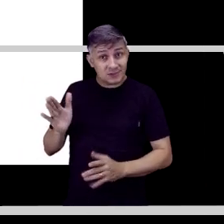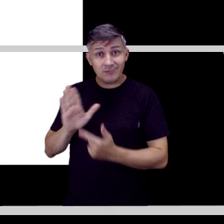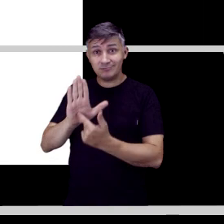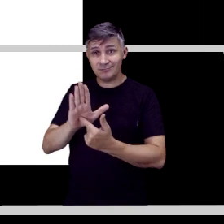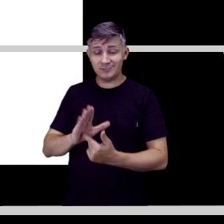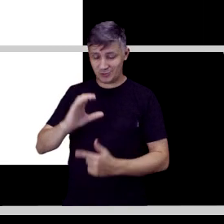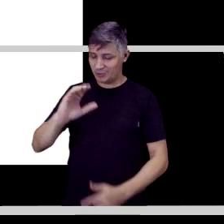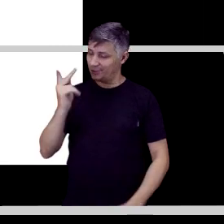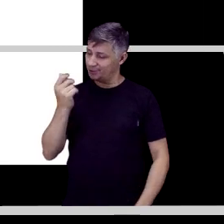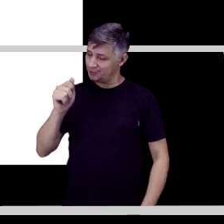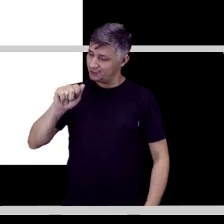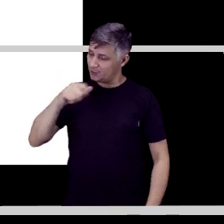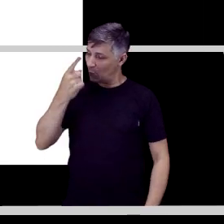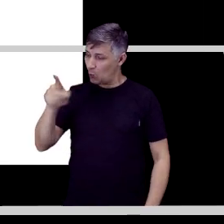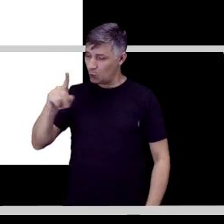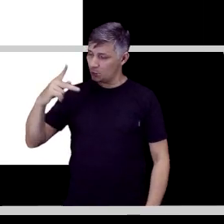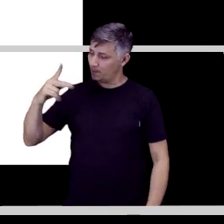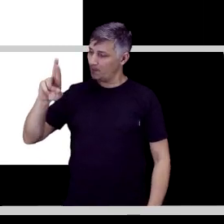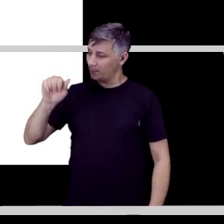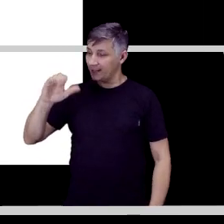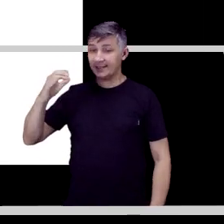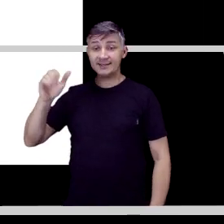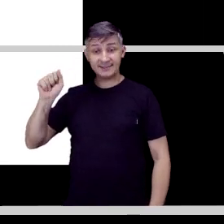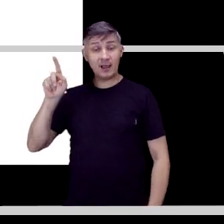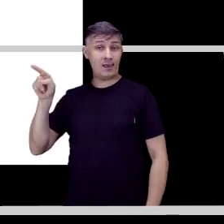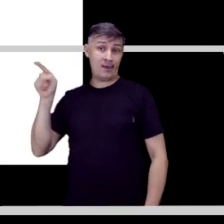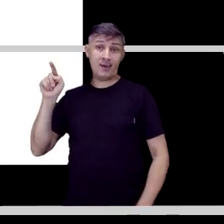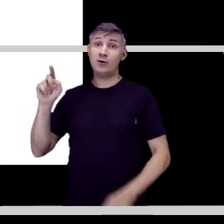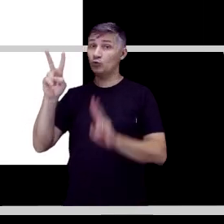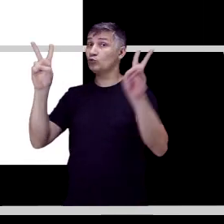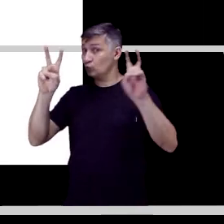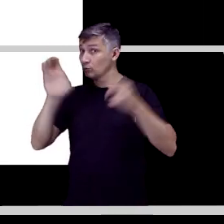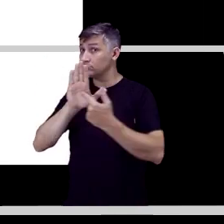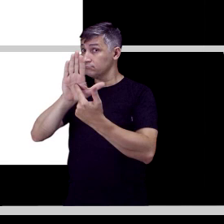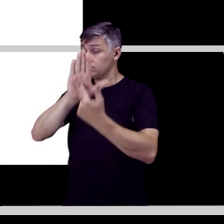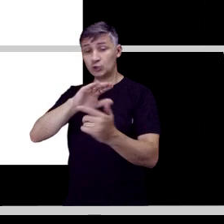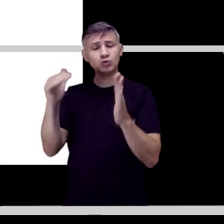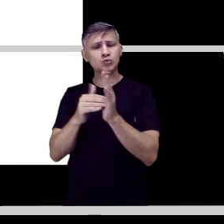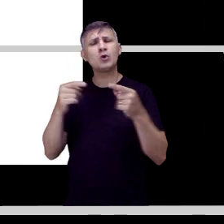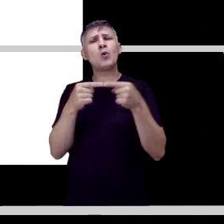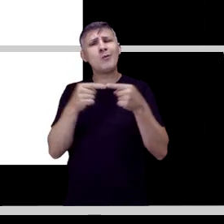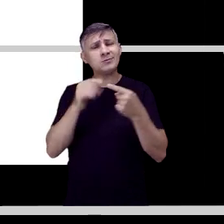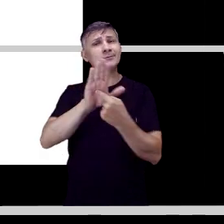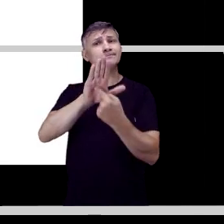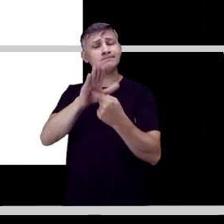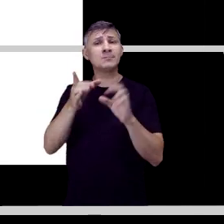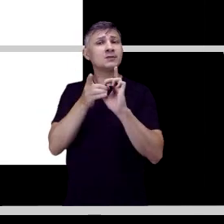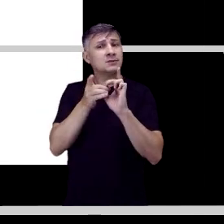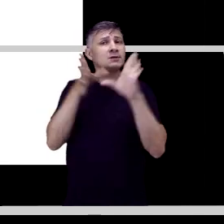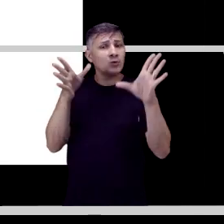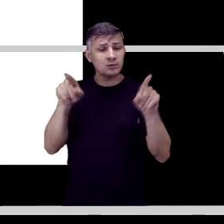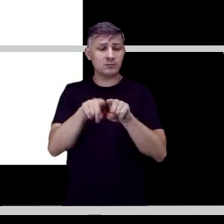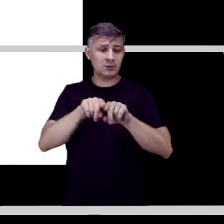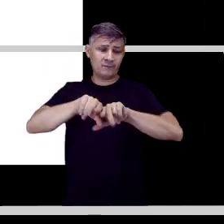já fala sobre isso e explora no que estava exposto todo o caráter